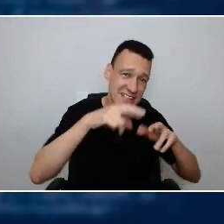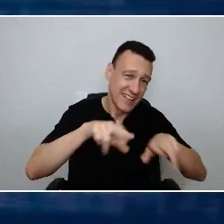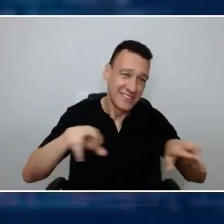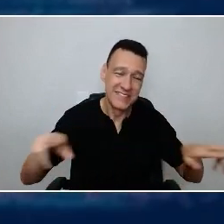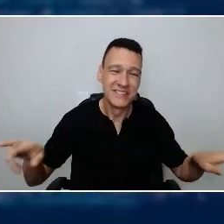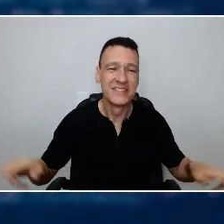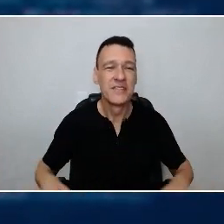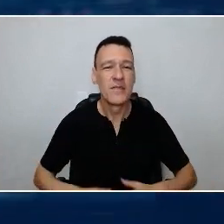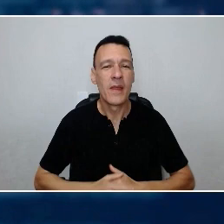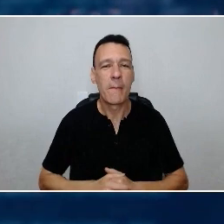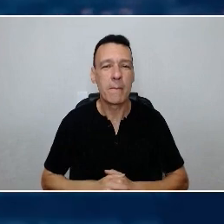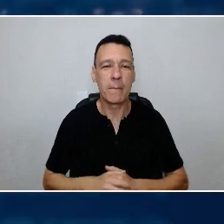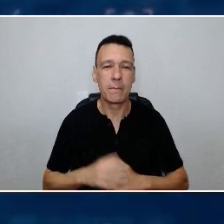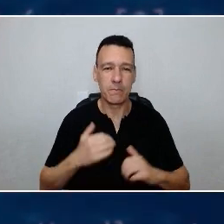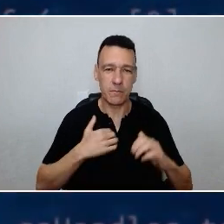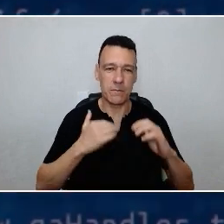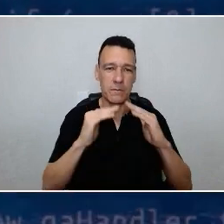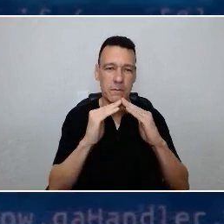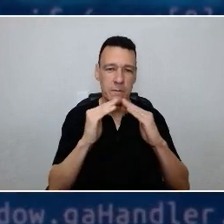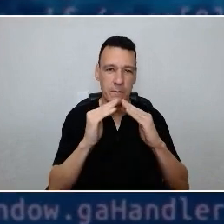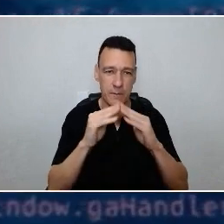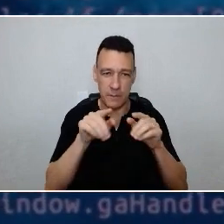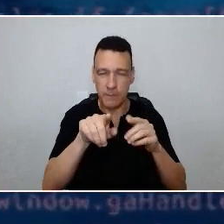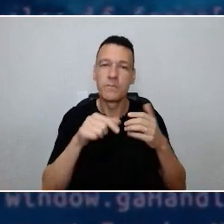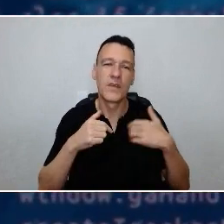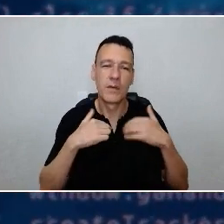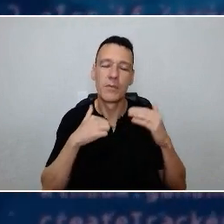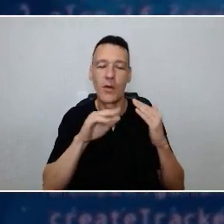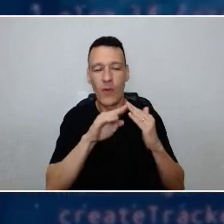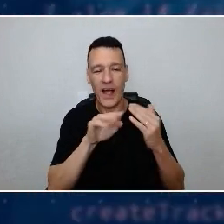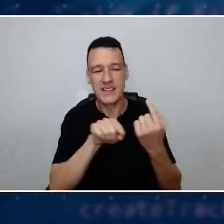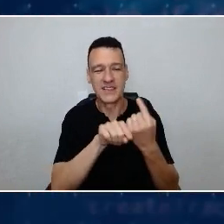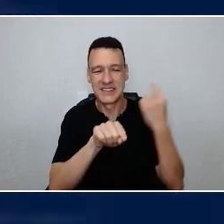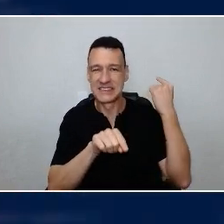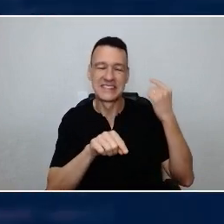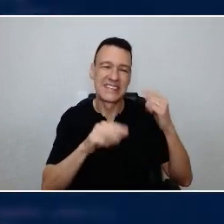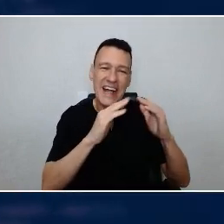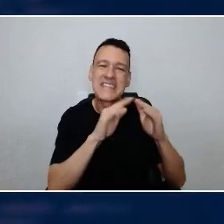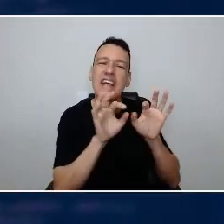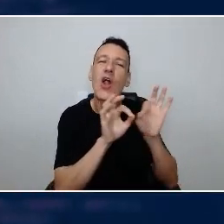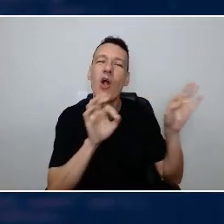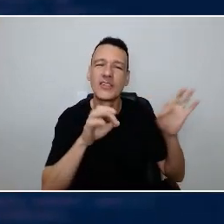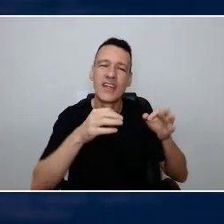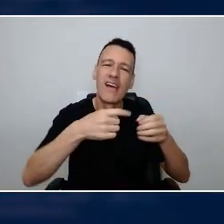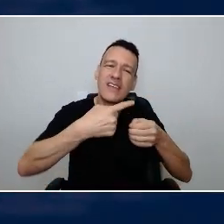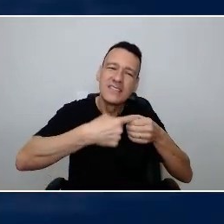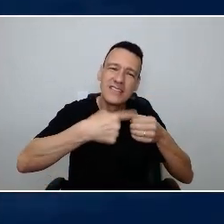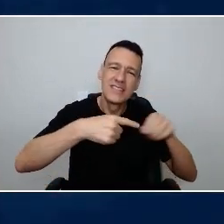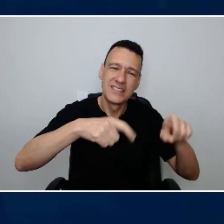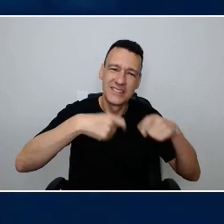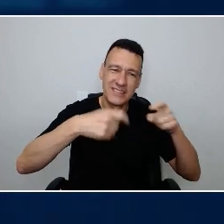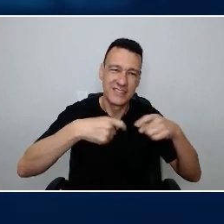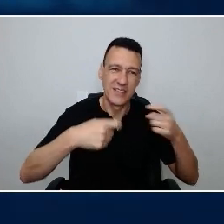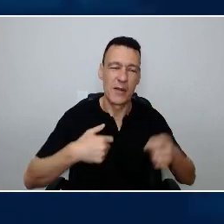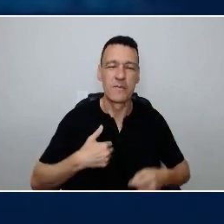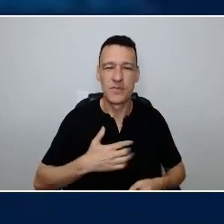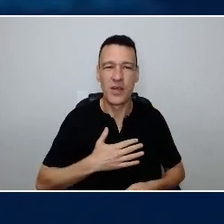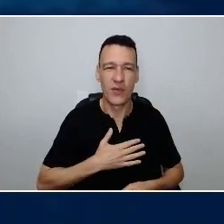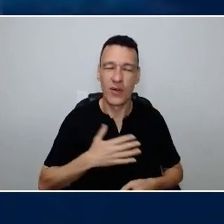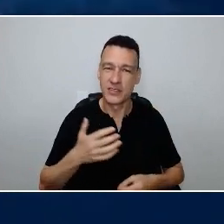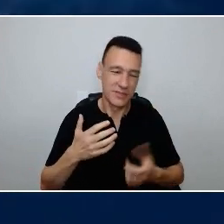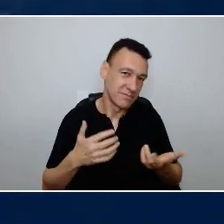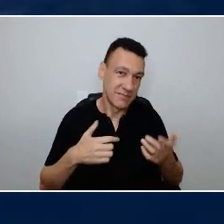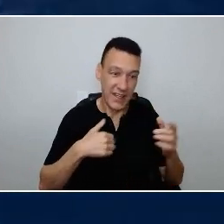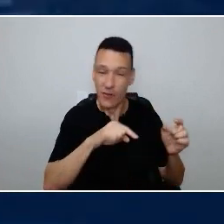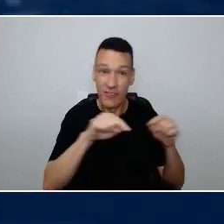casa eu moro no meio meio estadinho assim da cidade eu gosto do mato é bichinho do mato assim eu venho pra cidade grande fico todo apavorado